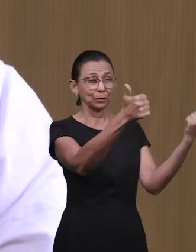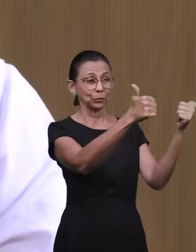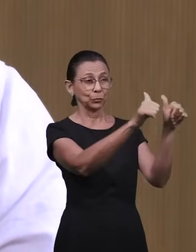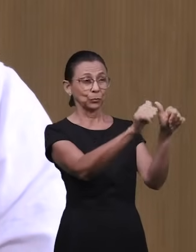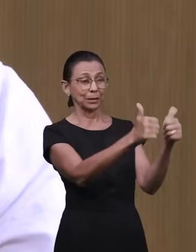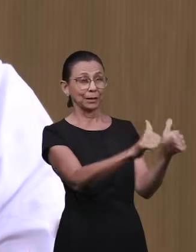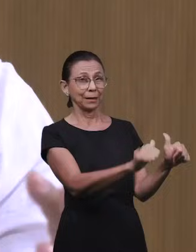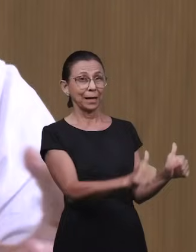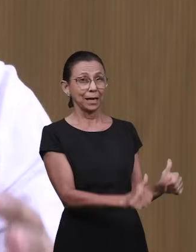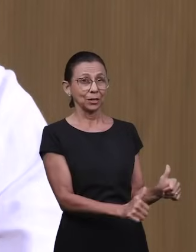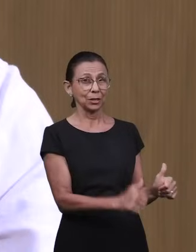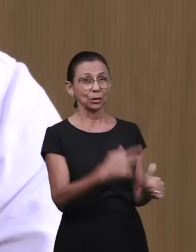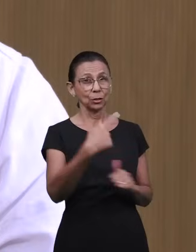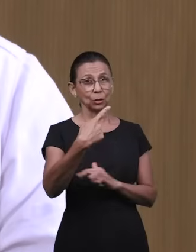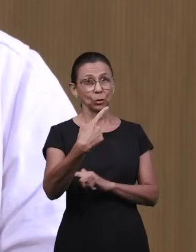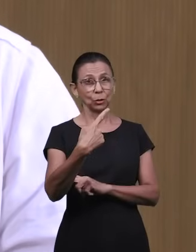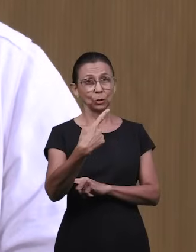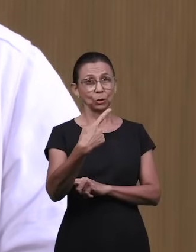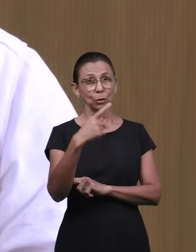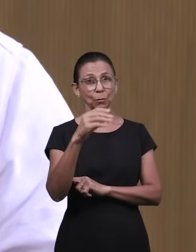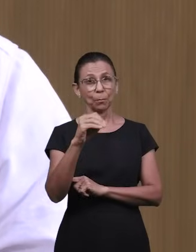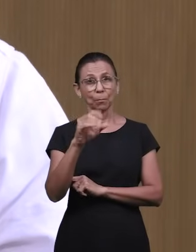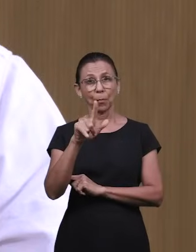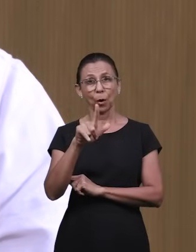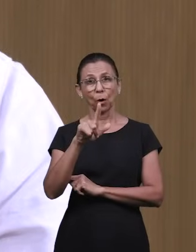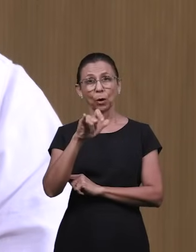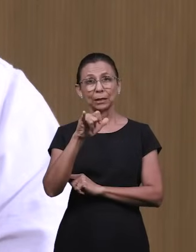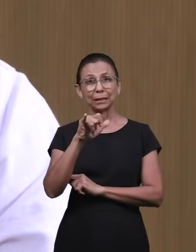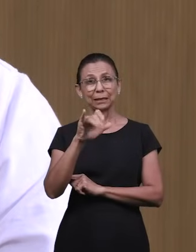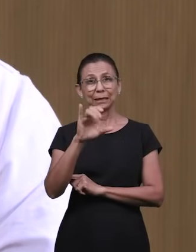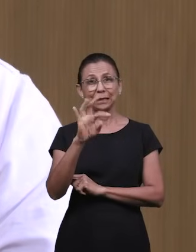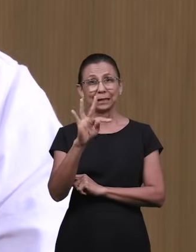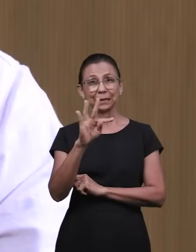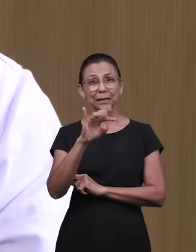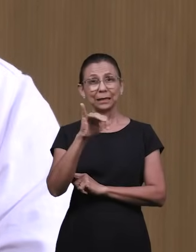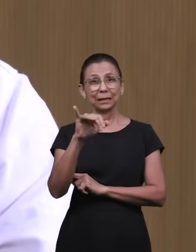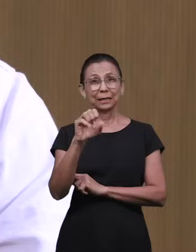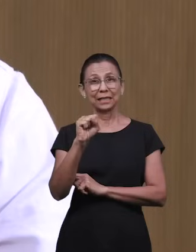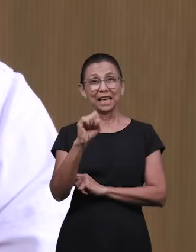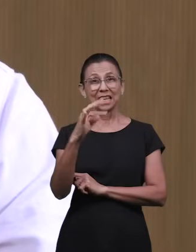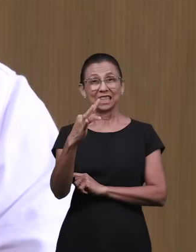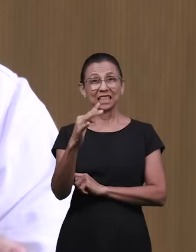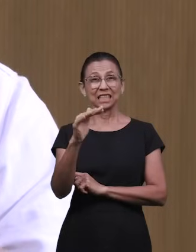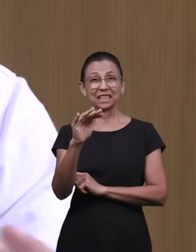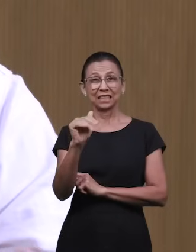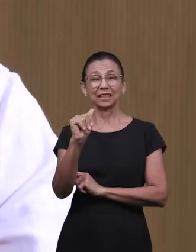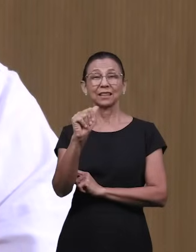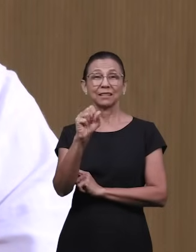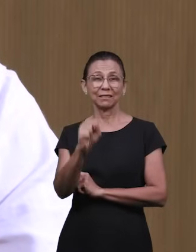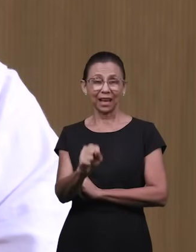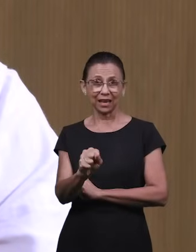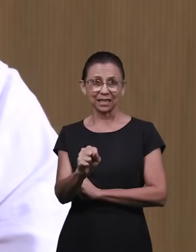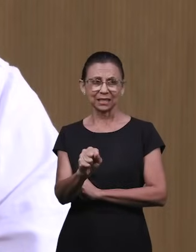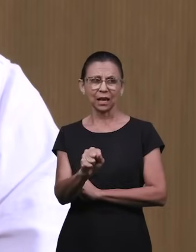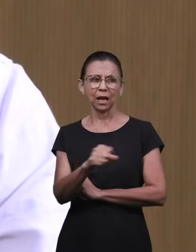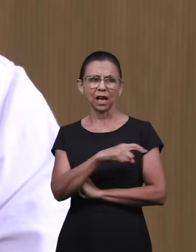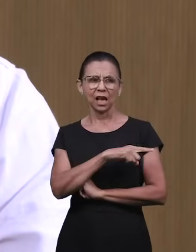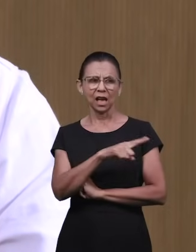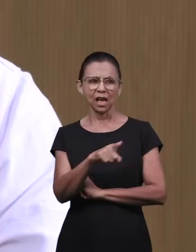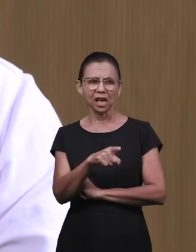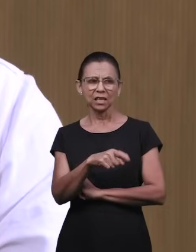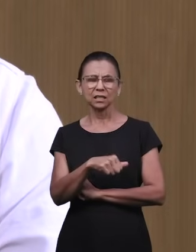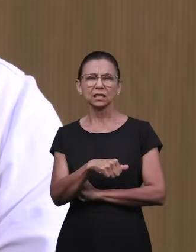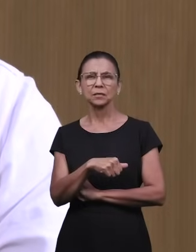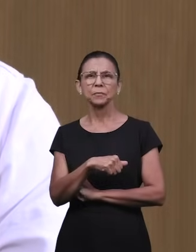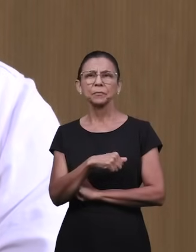deuses, sendo classificados como politeístas, eles eram conhecidos como pagãos,